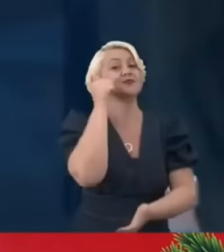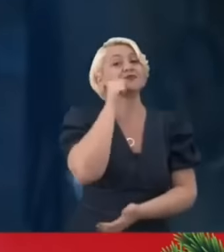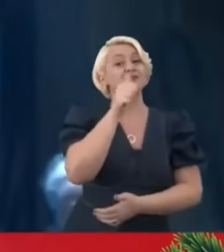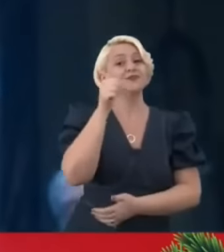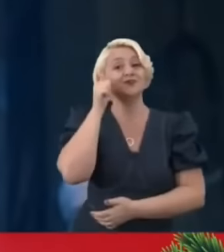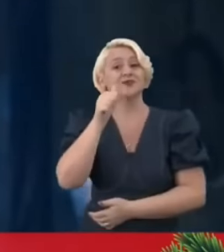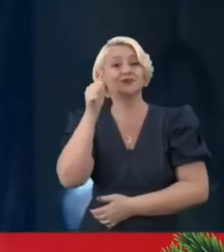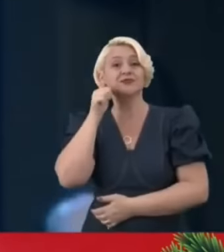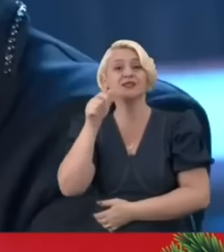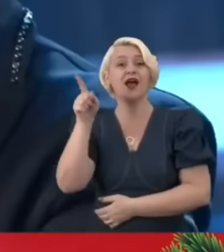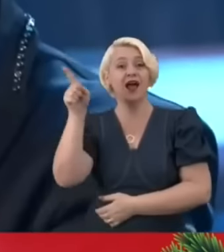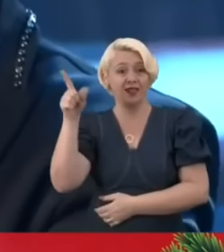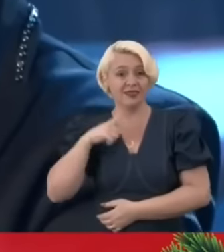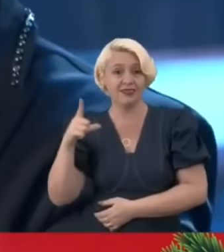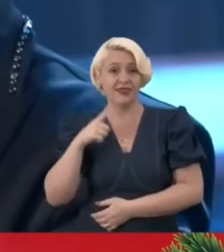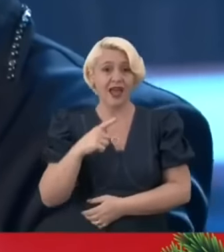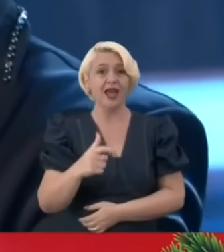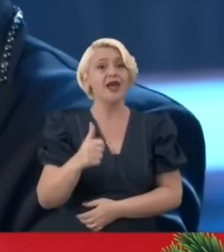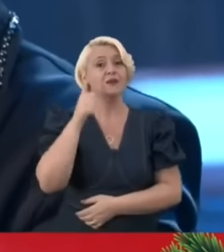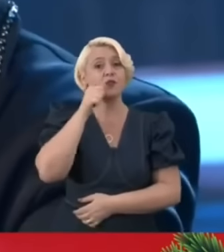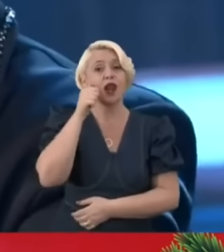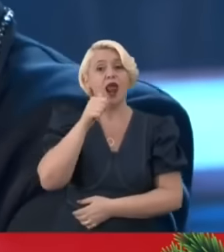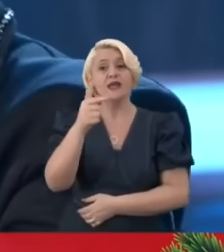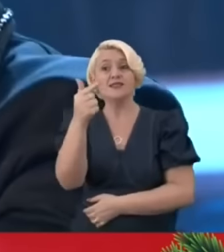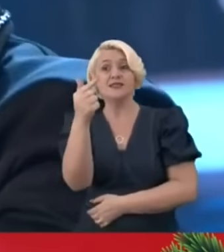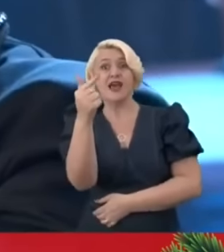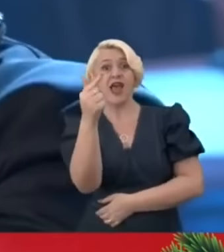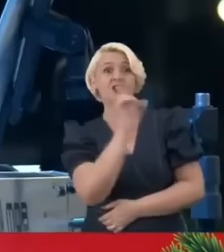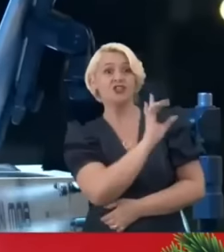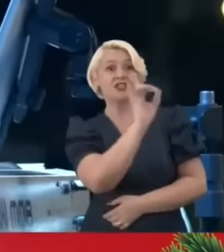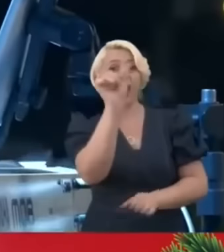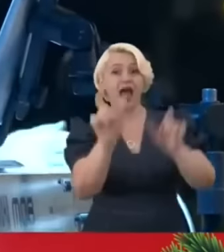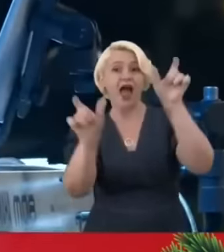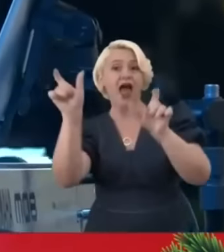Pra ninguém se mede, lá vai ter sede pra cada